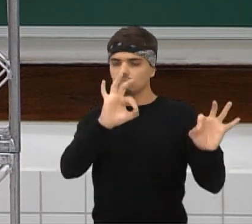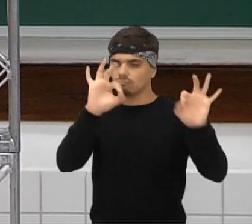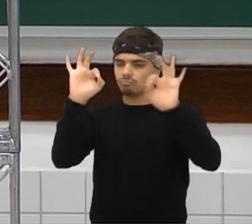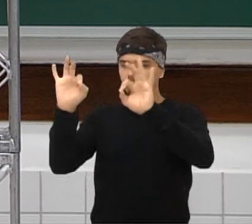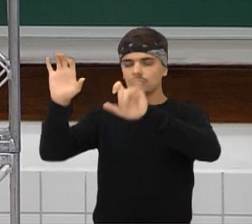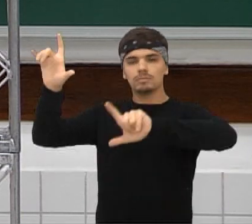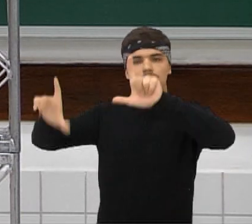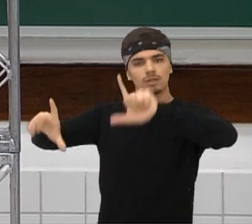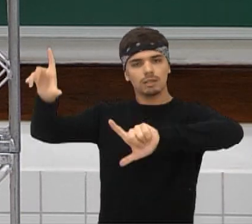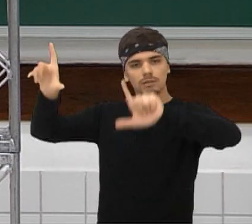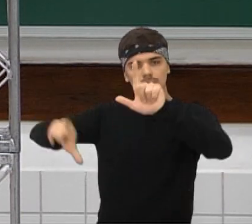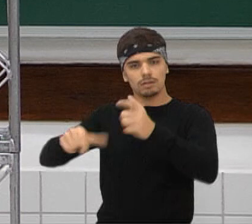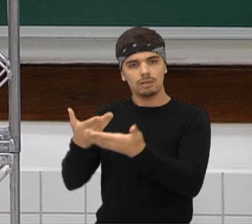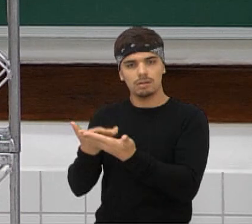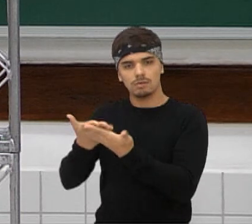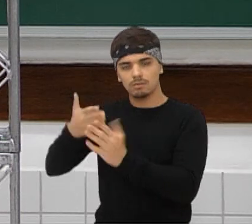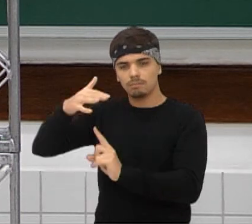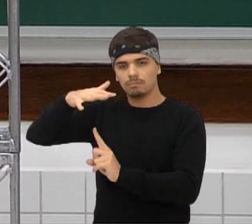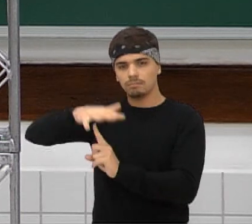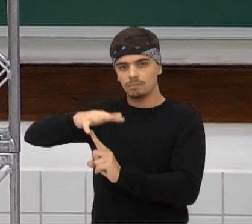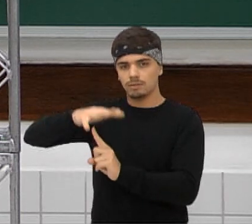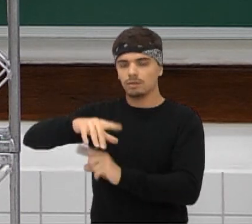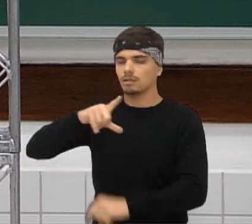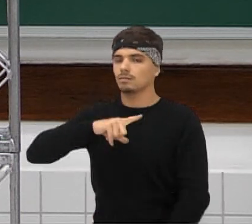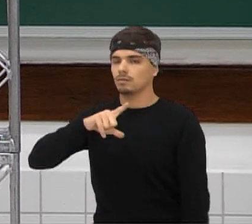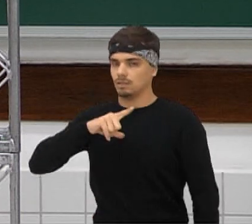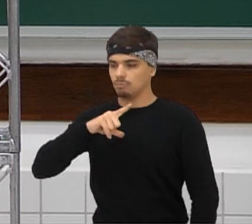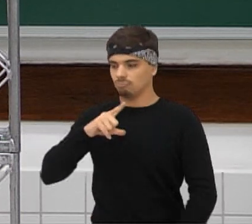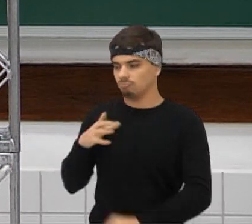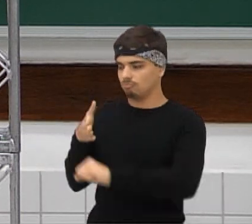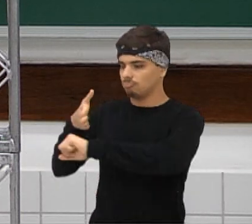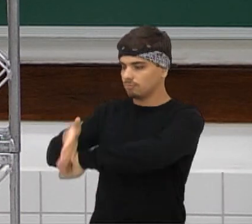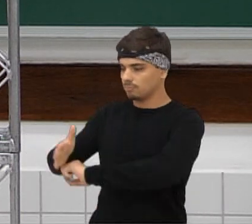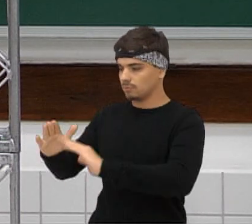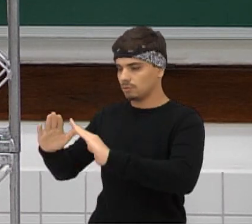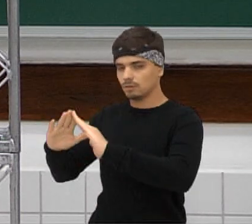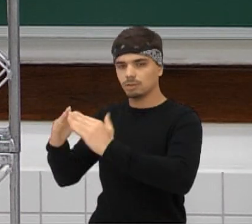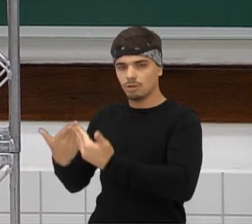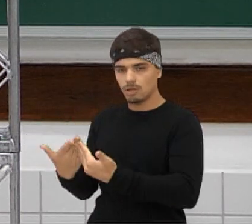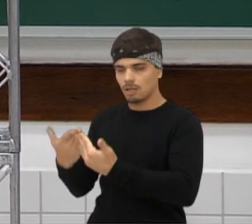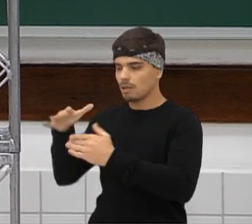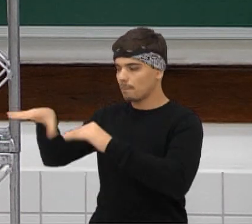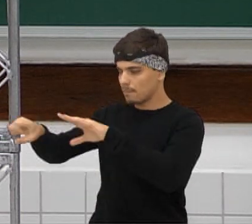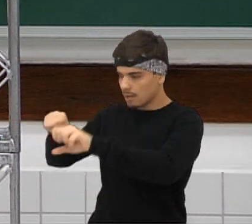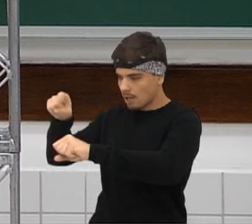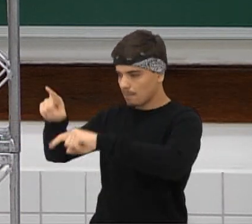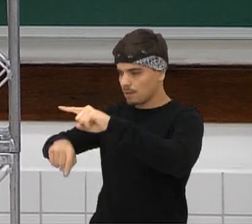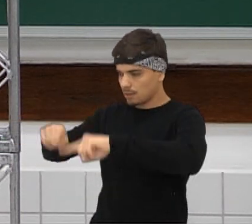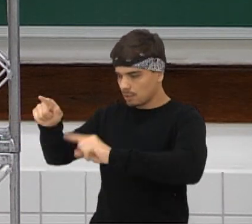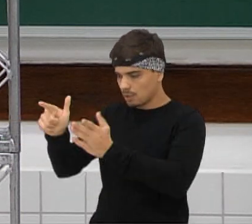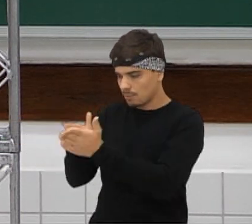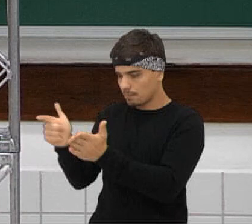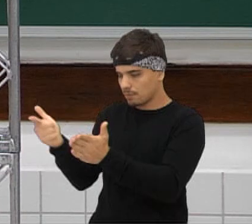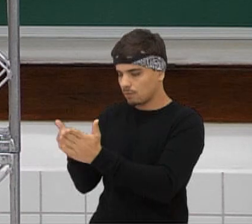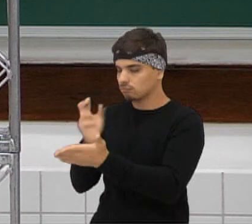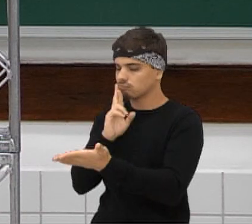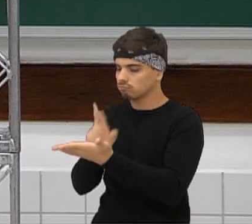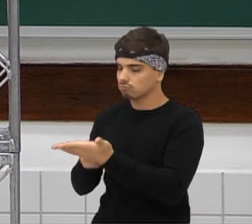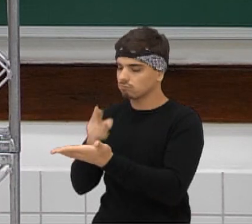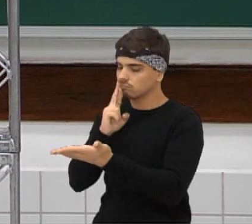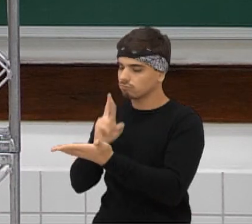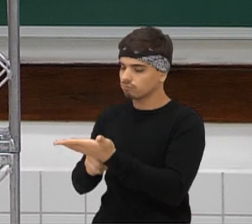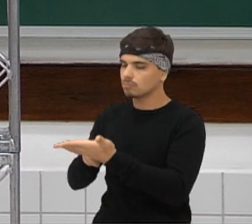né, as aulas Paraná, você vai até a sua escola, retira o material impresso, resolve e devolve para que o